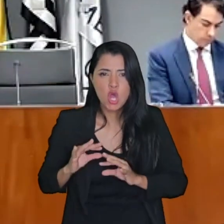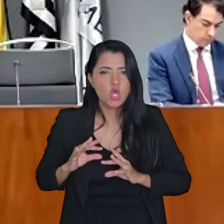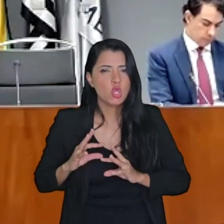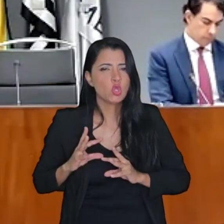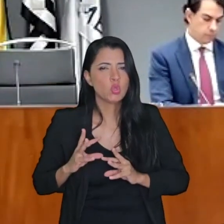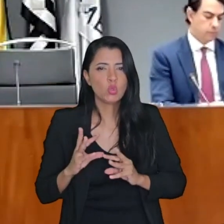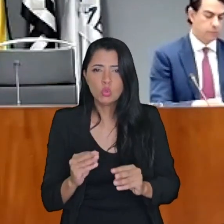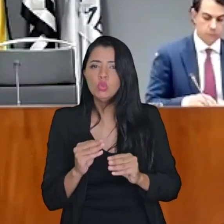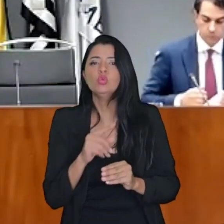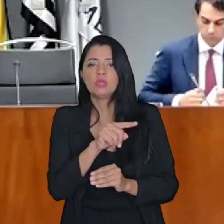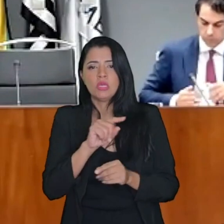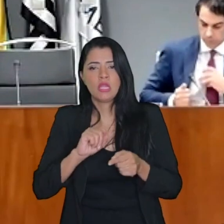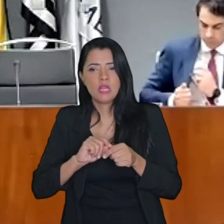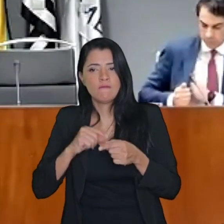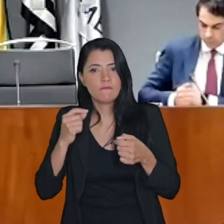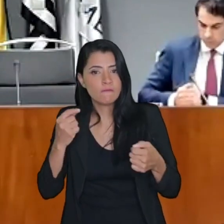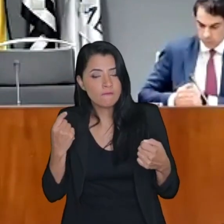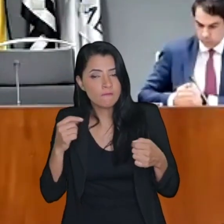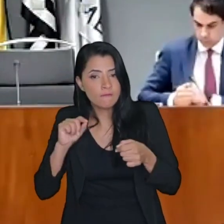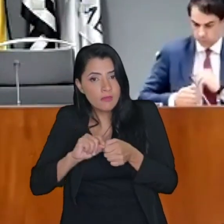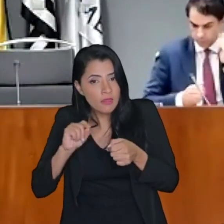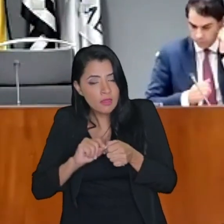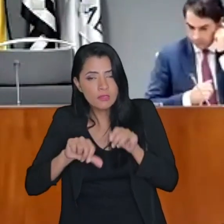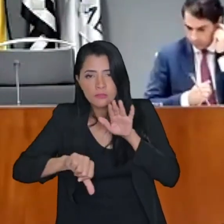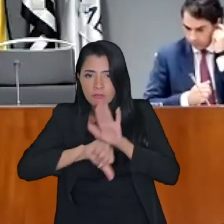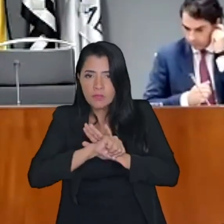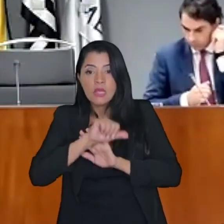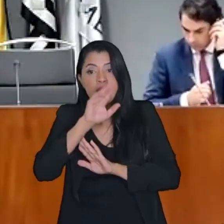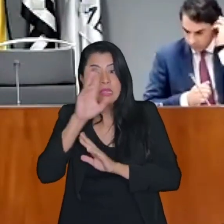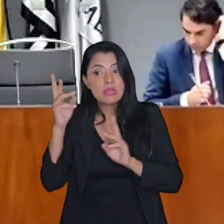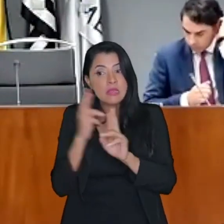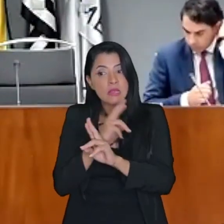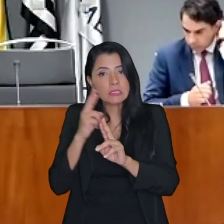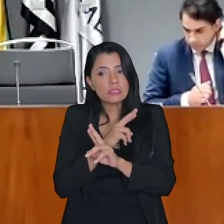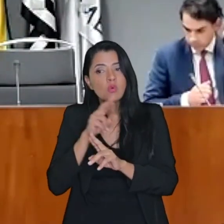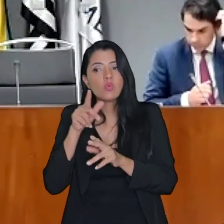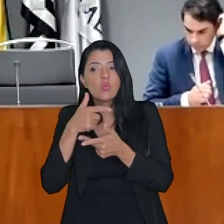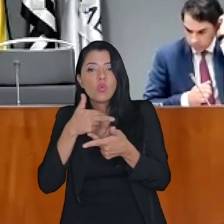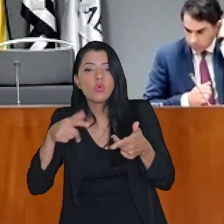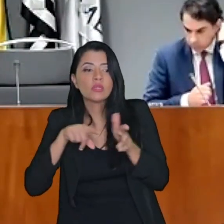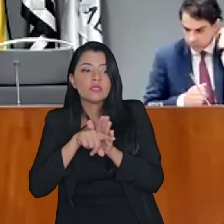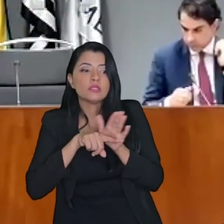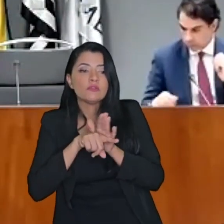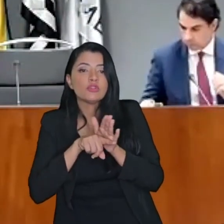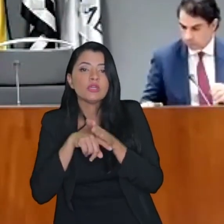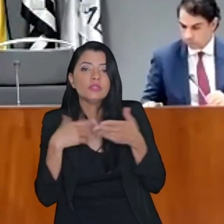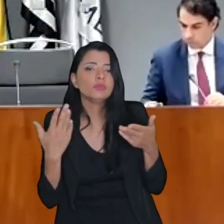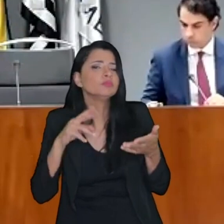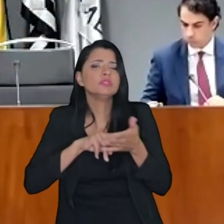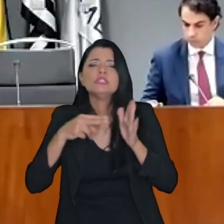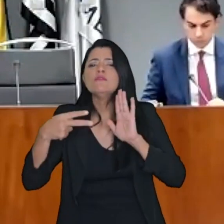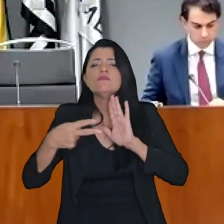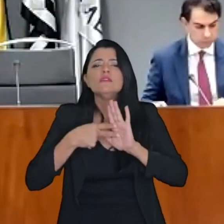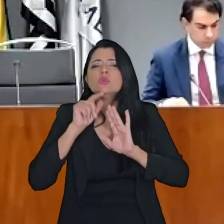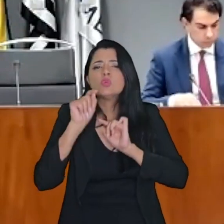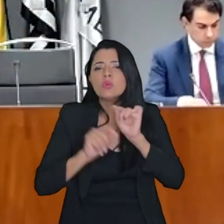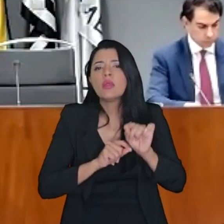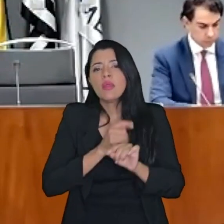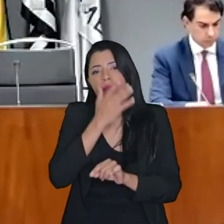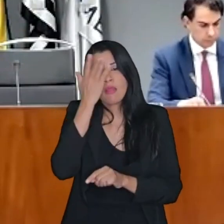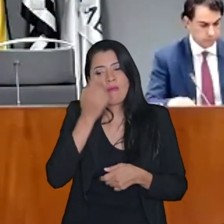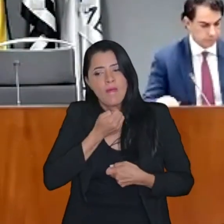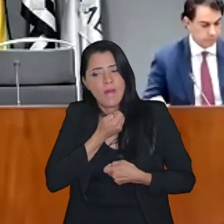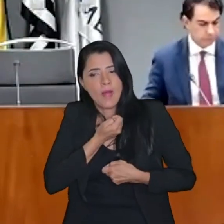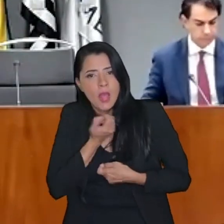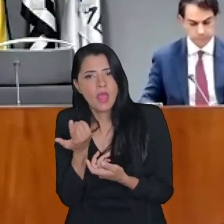quais concorreu e que tenham relação direta com os fatos investigados. O que significa isso? Significa que o colaborador tem